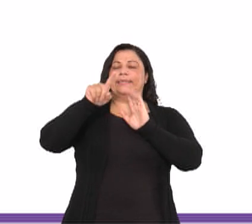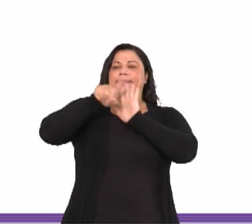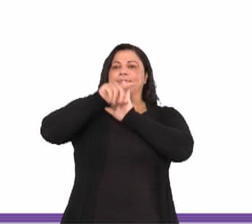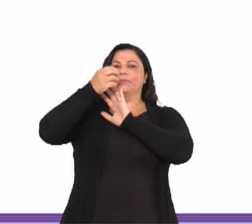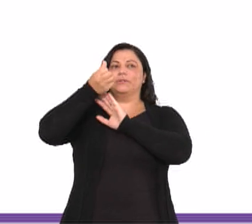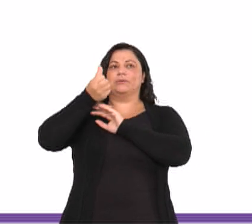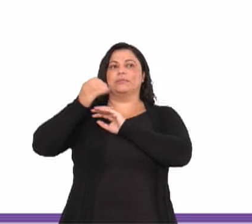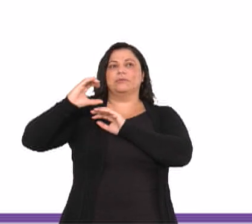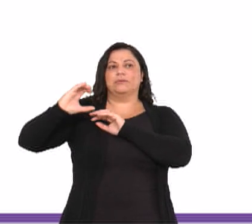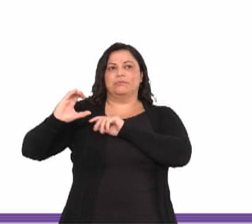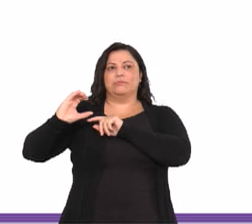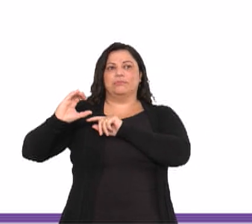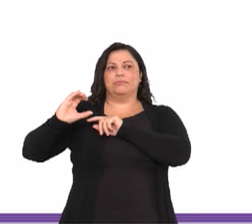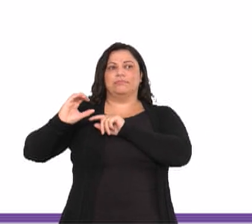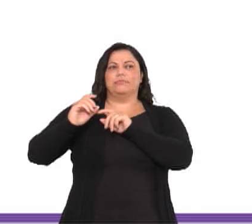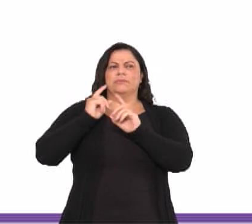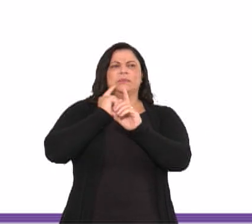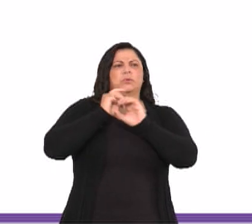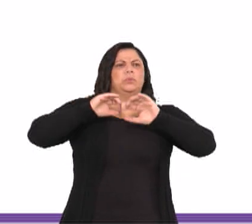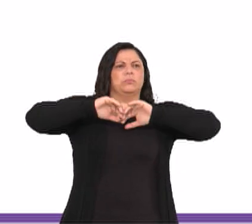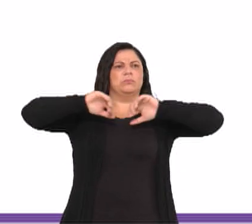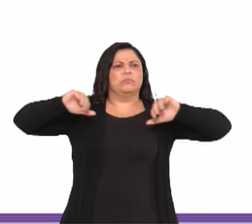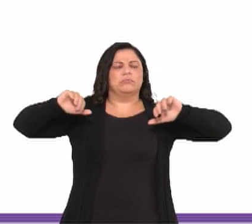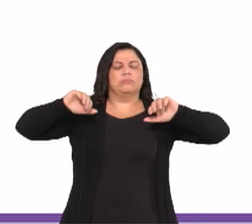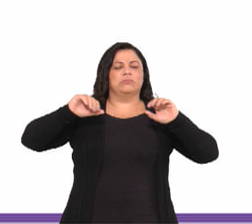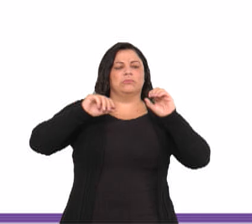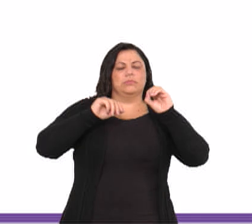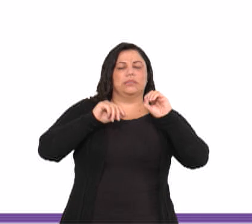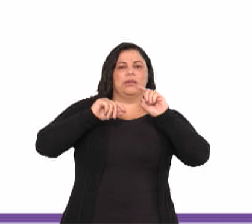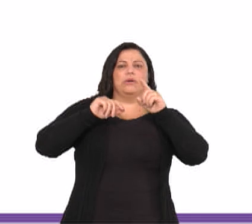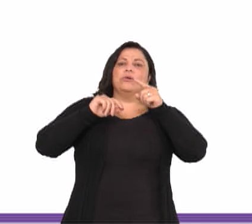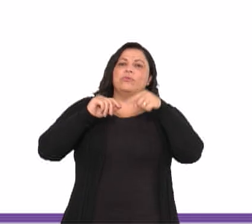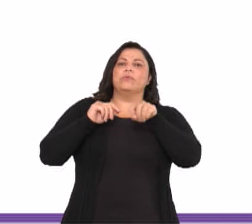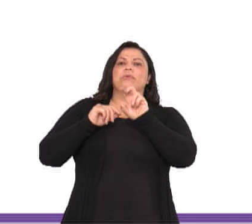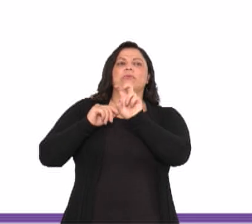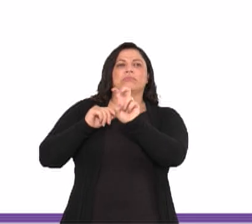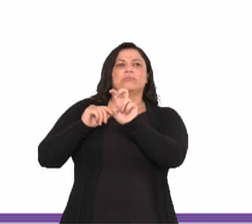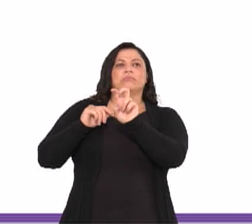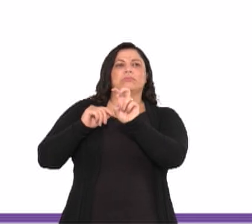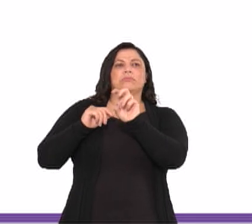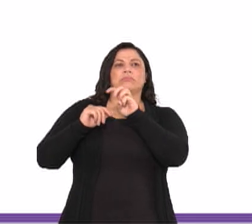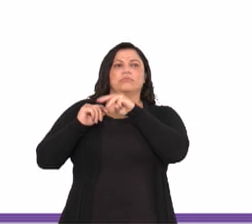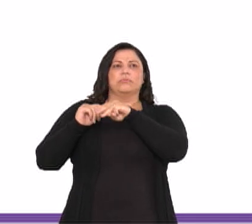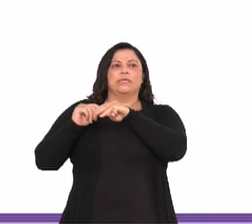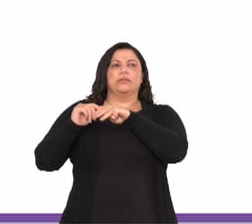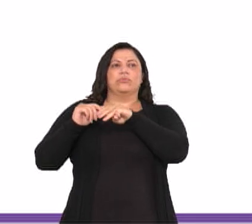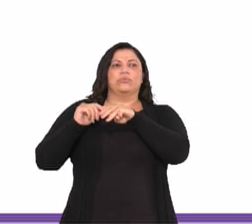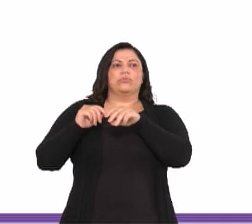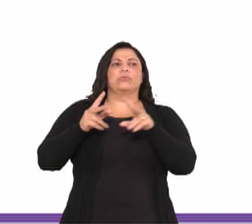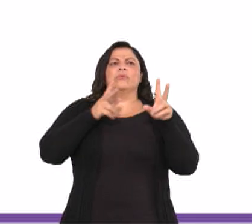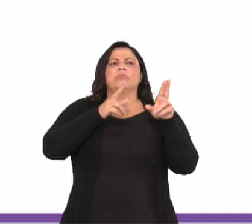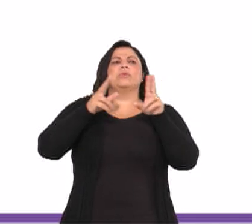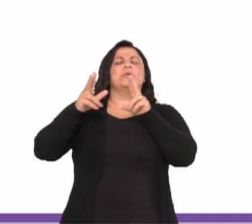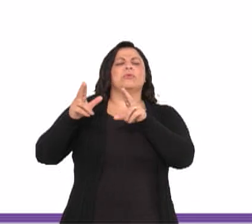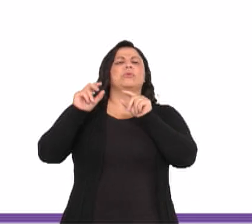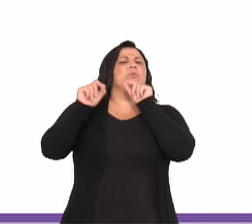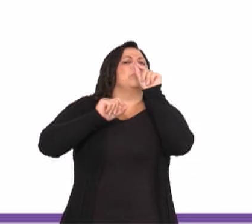0,5 metros. O módulo da força elétrica entre elas é igual a... Tempinho para você fazer.